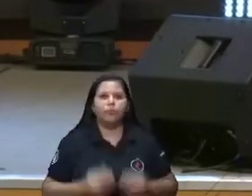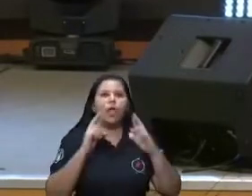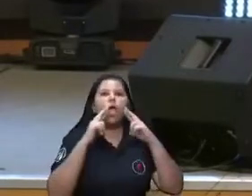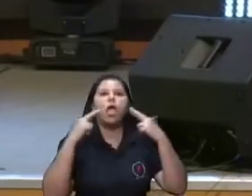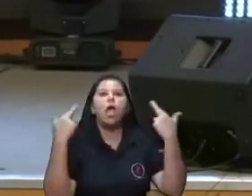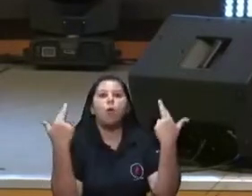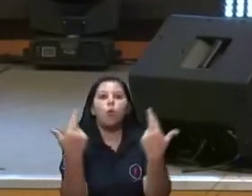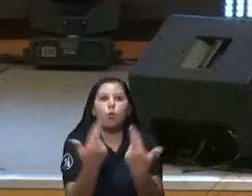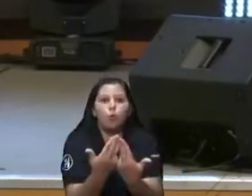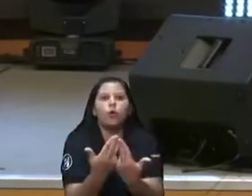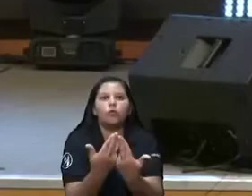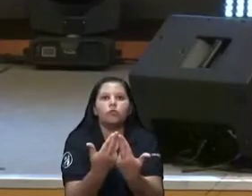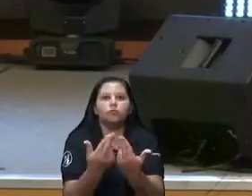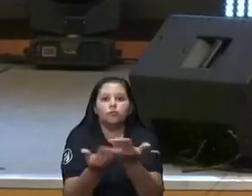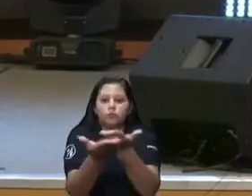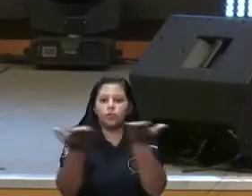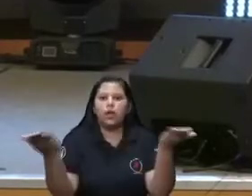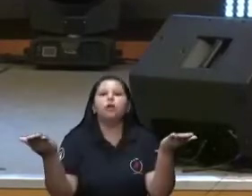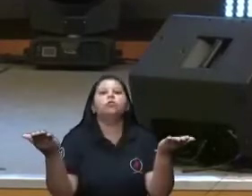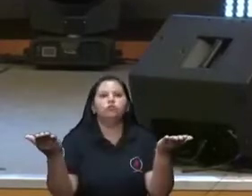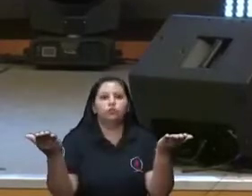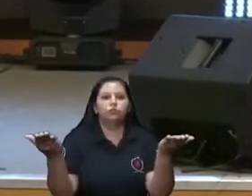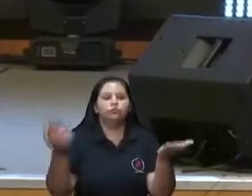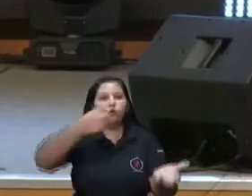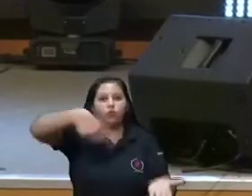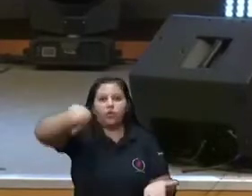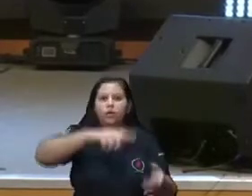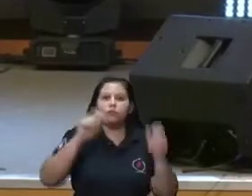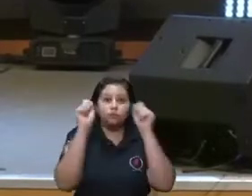Reúnam-se e ouçam,